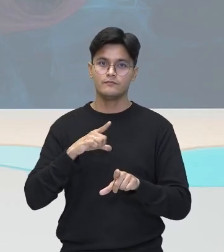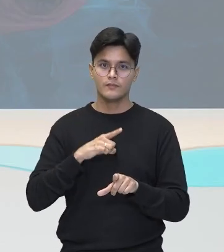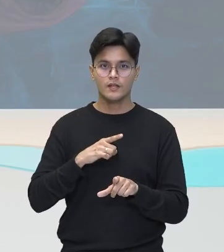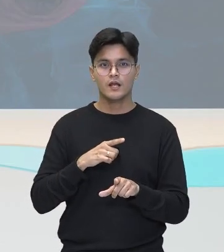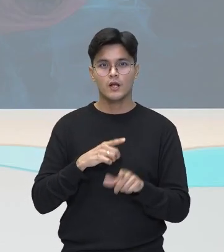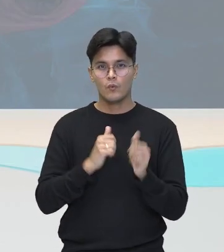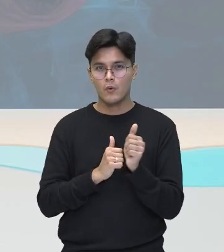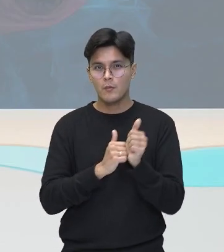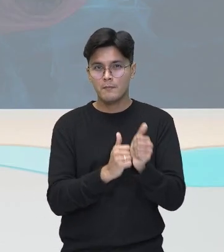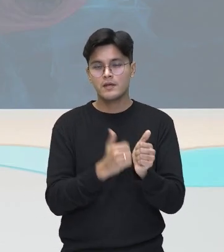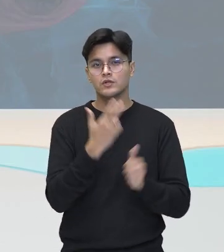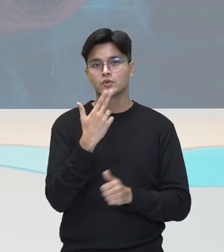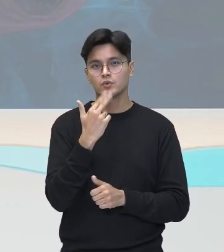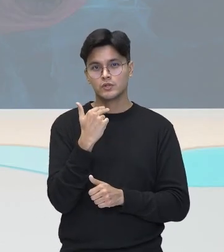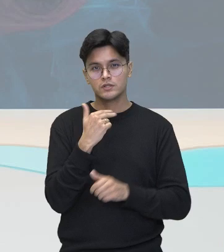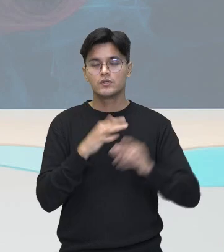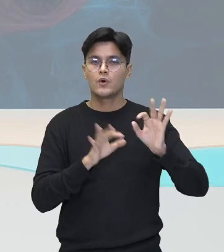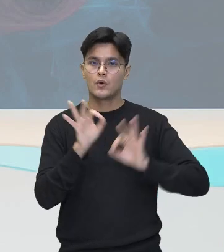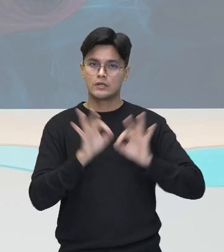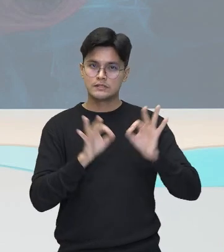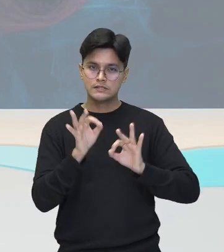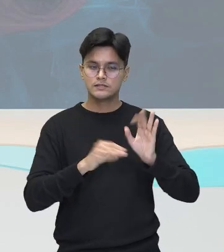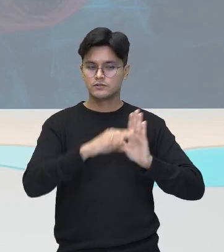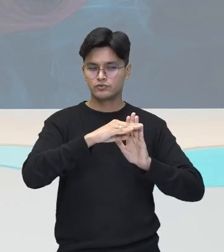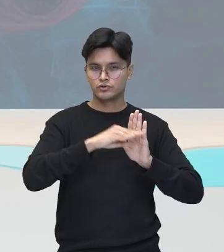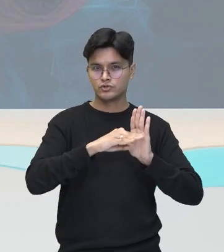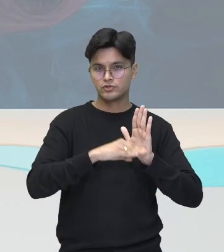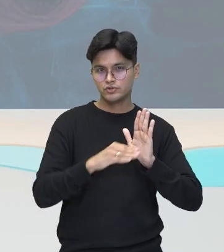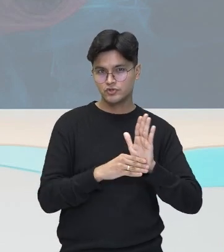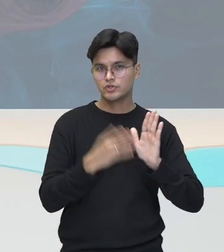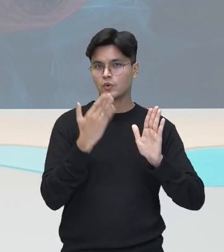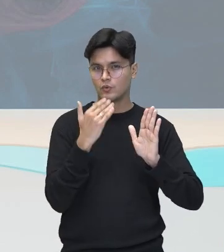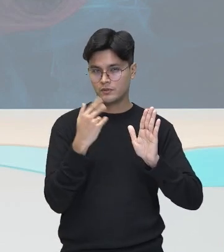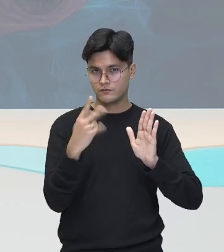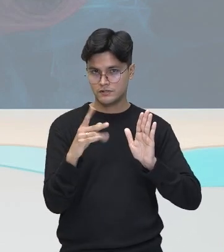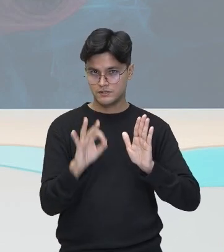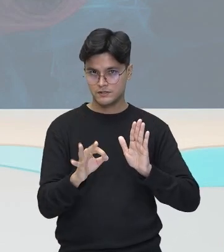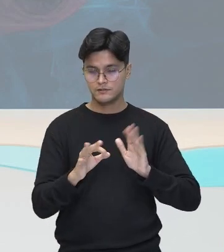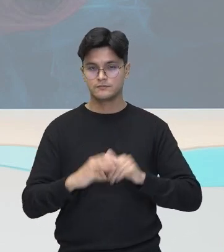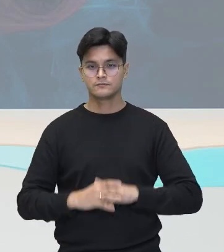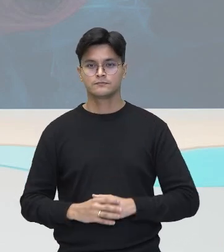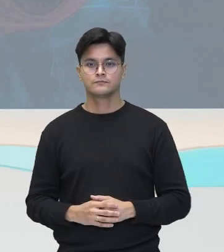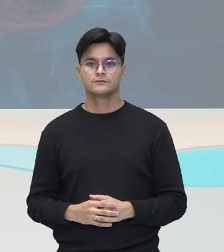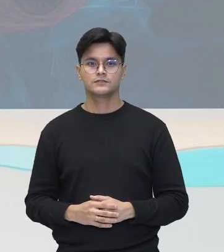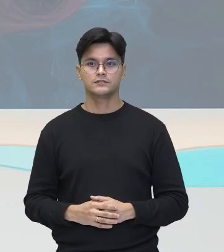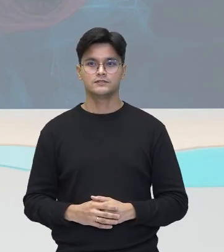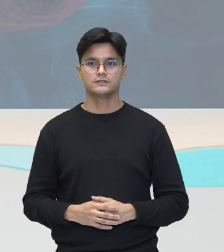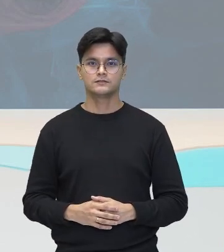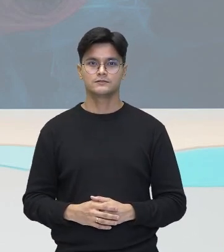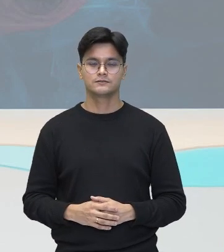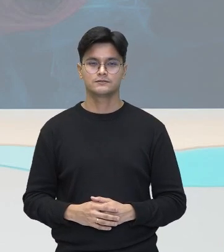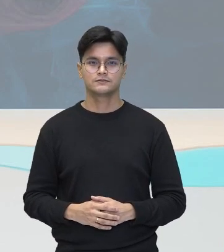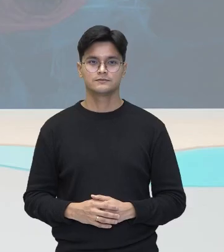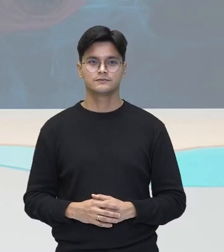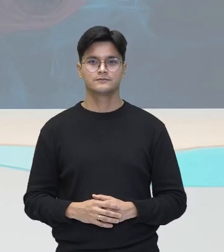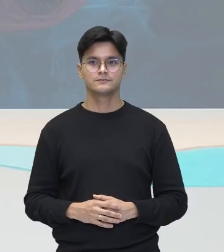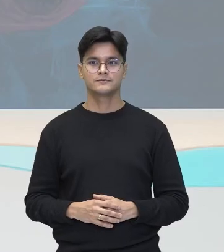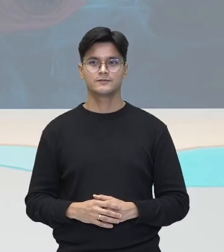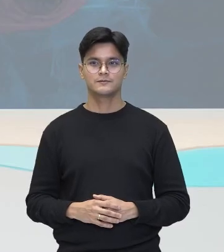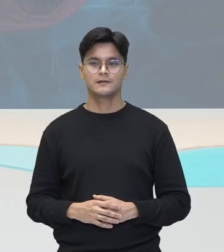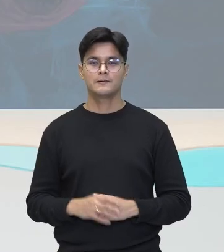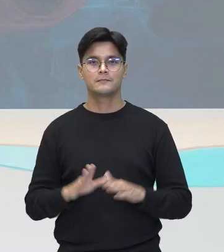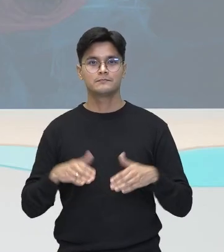nutricionista para montar uma dieta balanceada para vocês. Ok? Tá bom, gente? Beleza? Então,